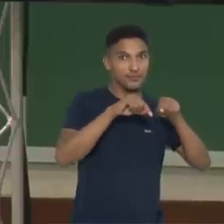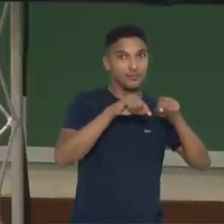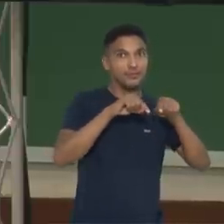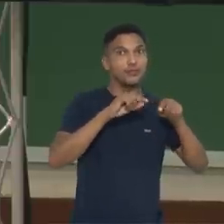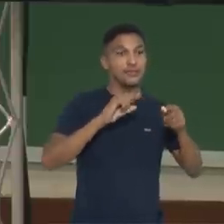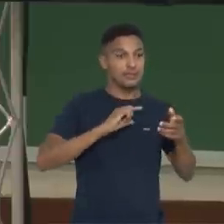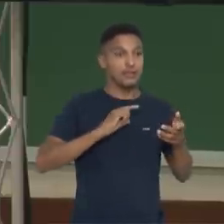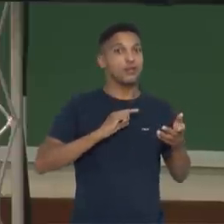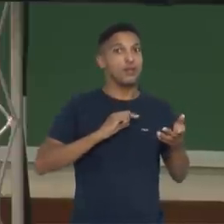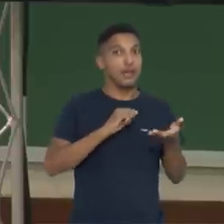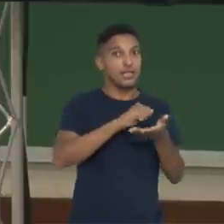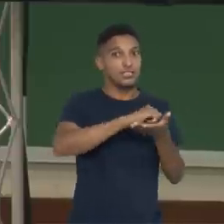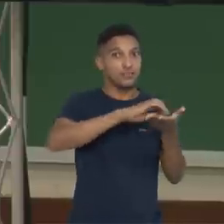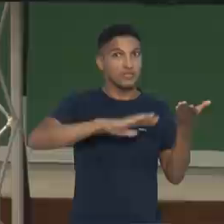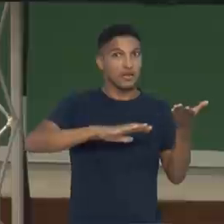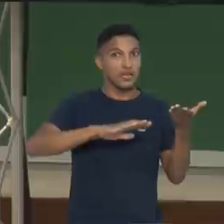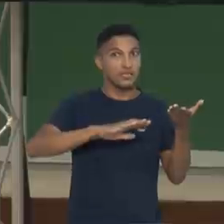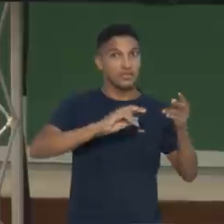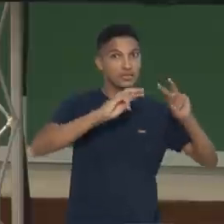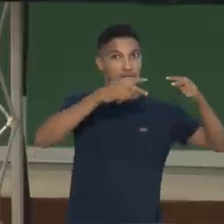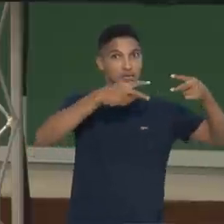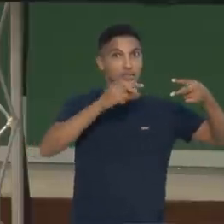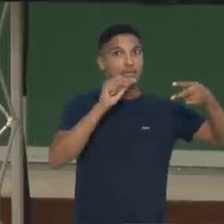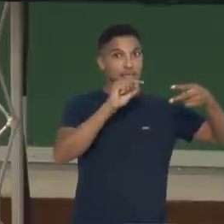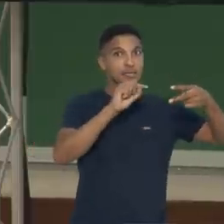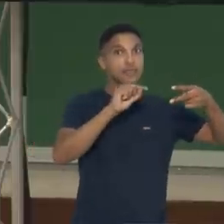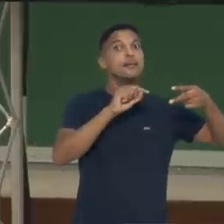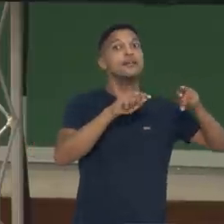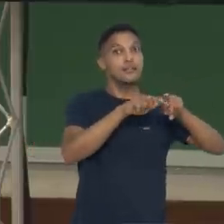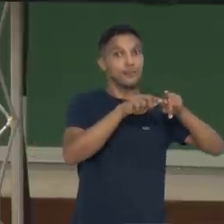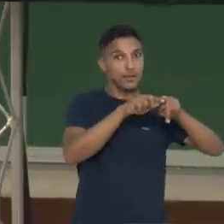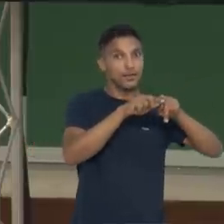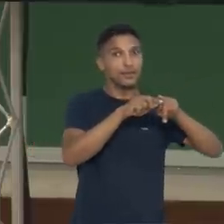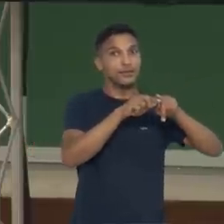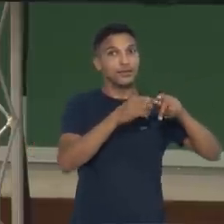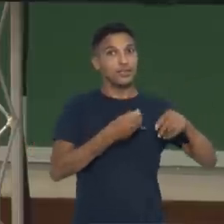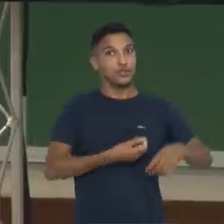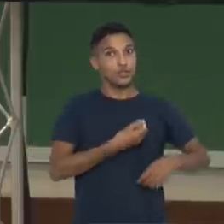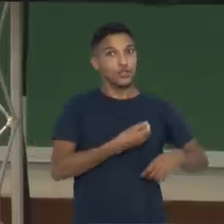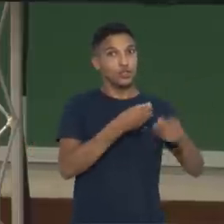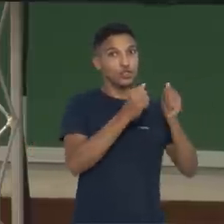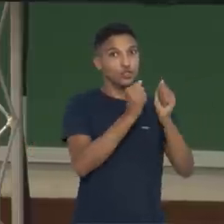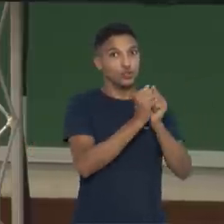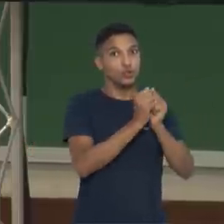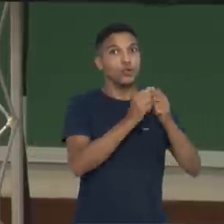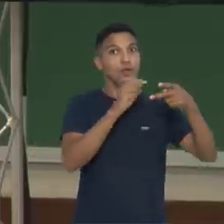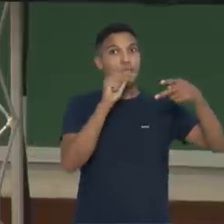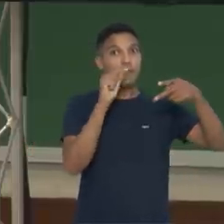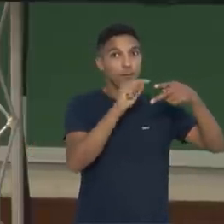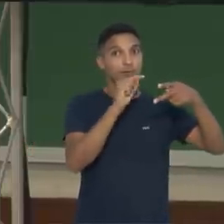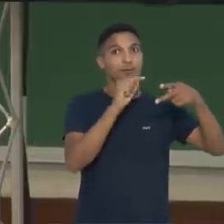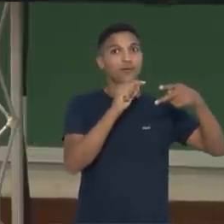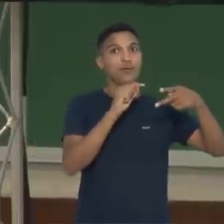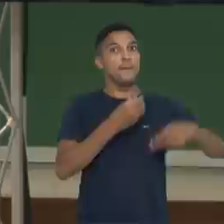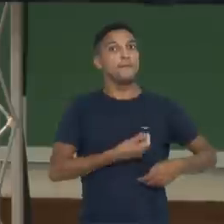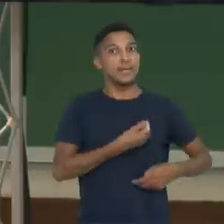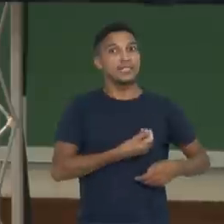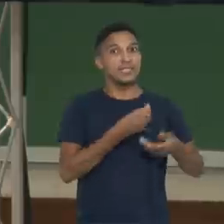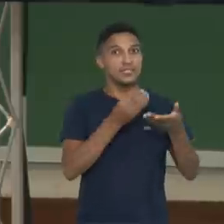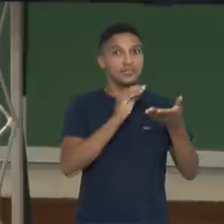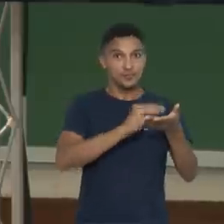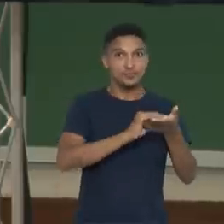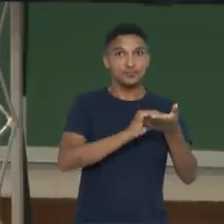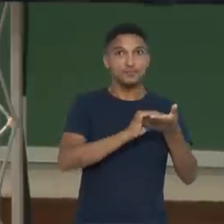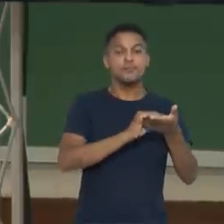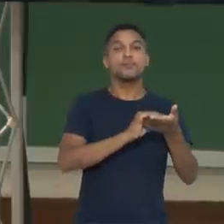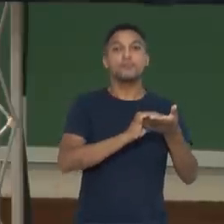marcarem a presença. Essa atividade é obrigatória, tá? Então não esqueçam. Fora as atividades que os professores podem postar para vocês, né? Além